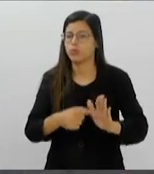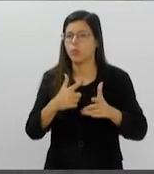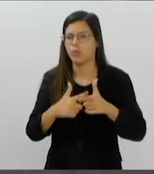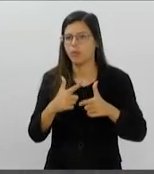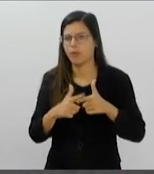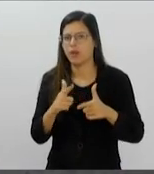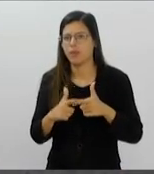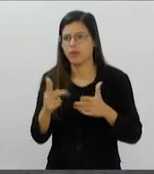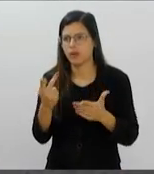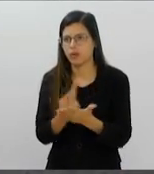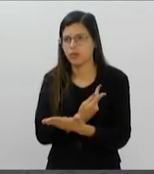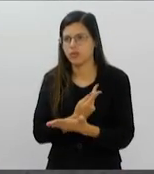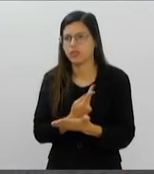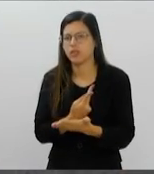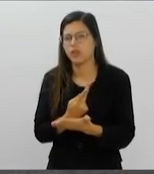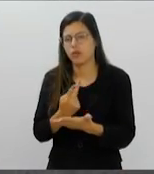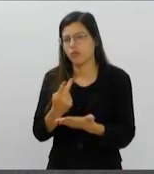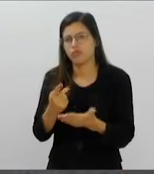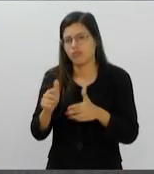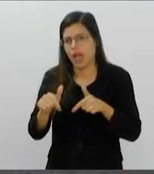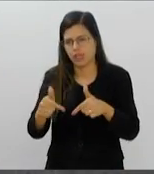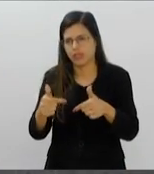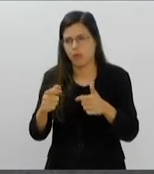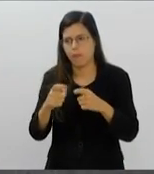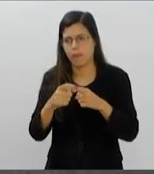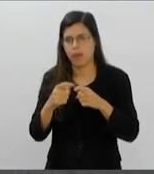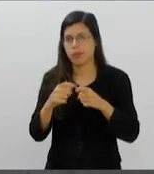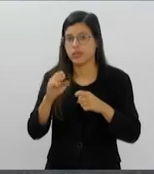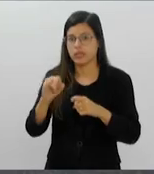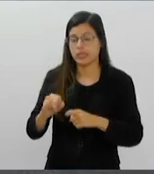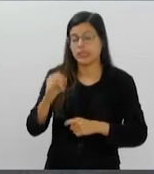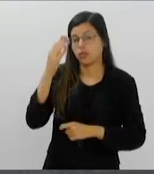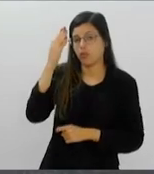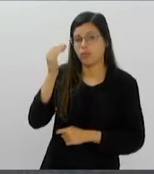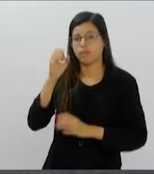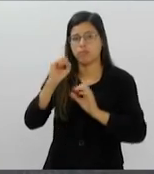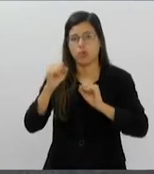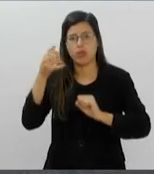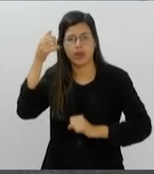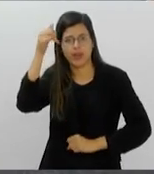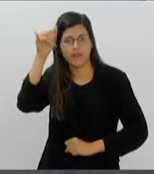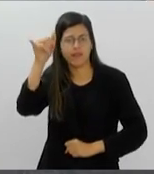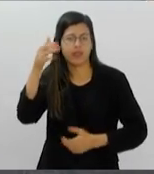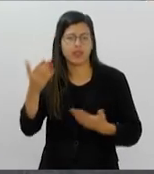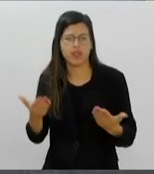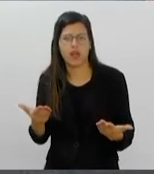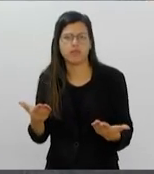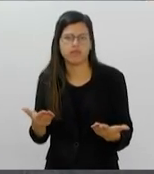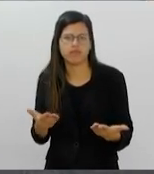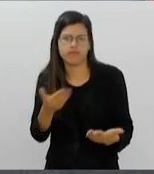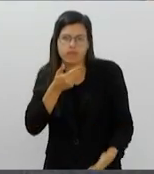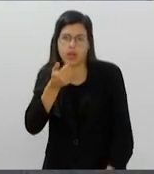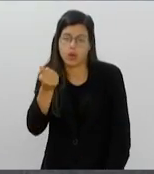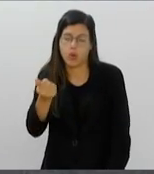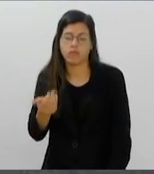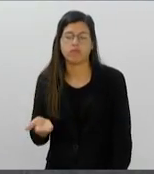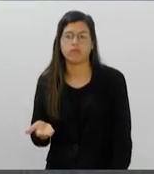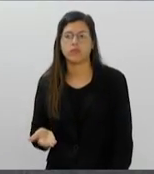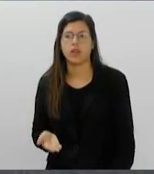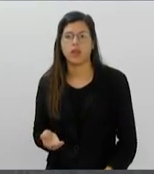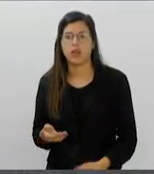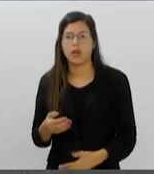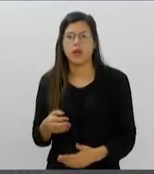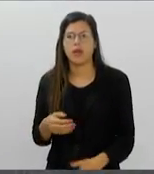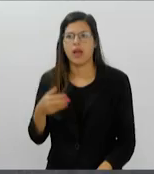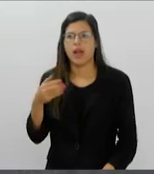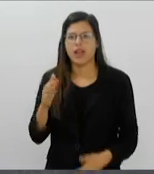aconteceram durante a intervenção, que se ela soubesse, poderia ter prevenido melhor. Então, para não produzir provas